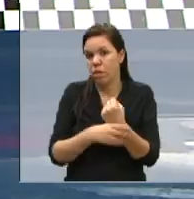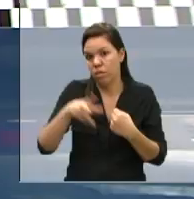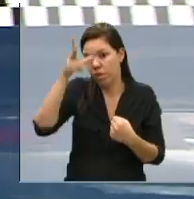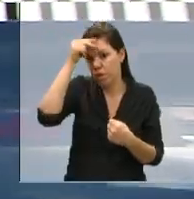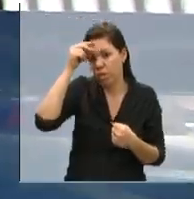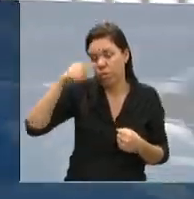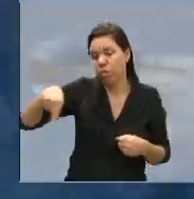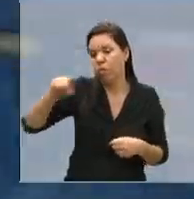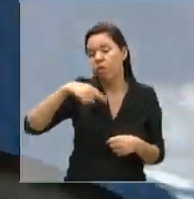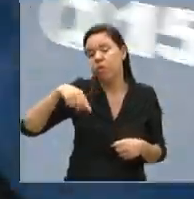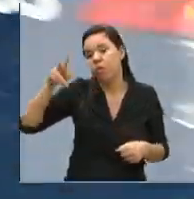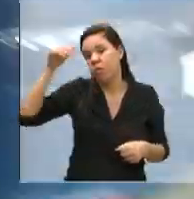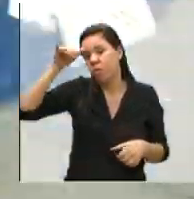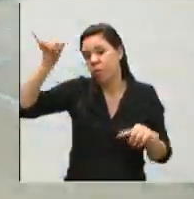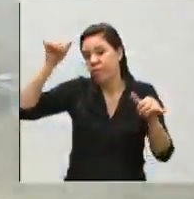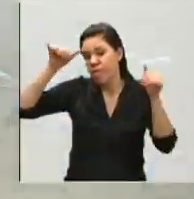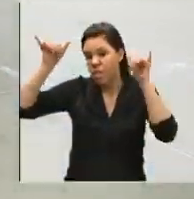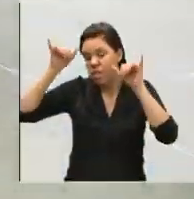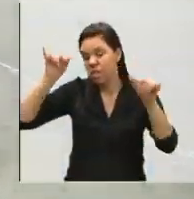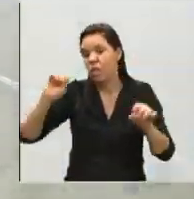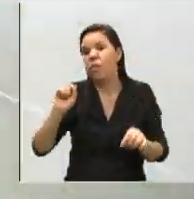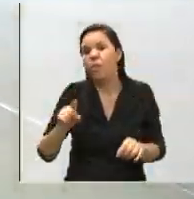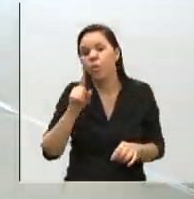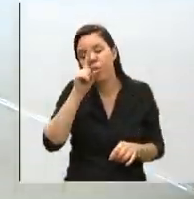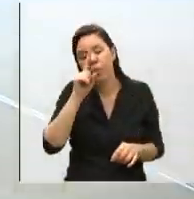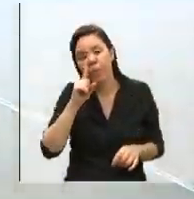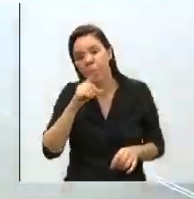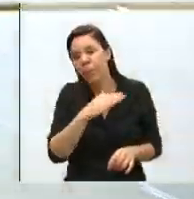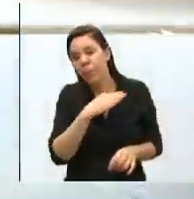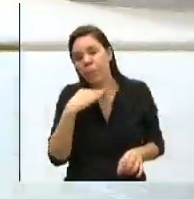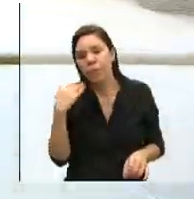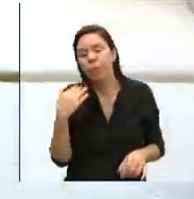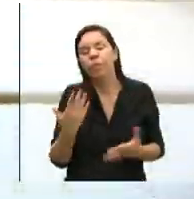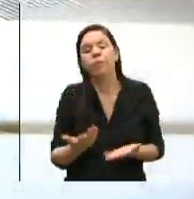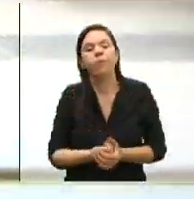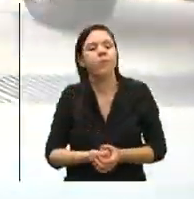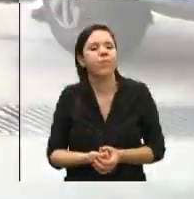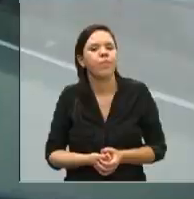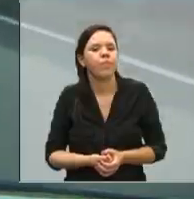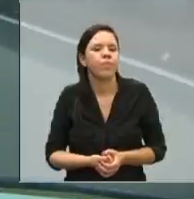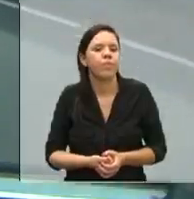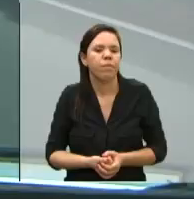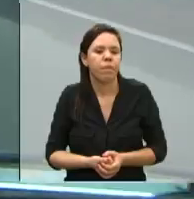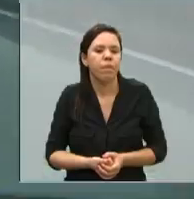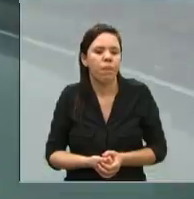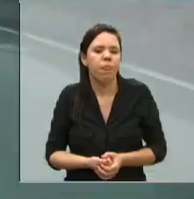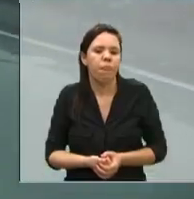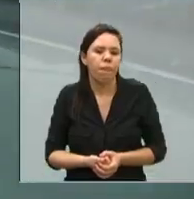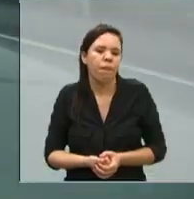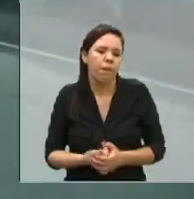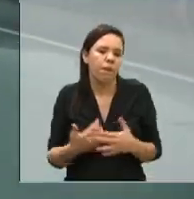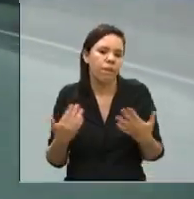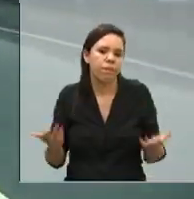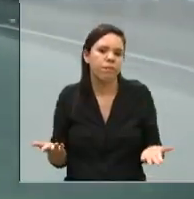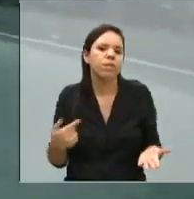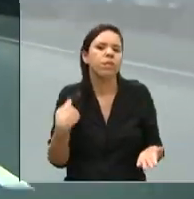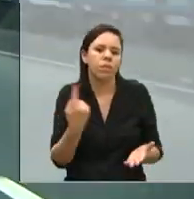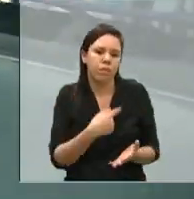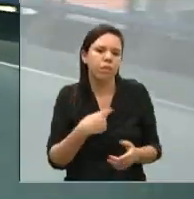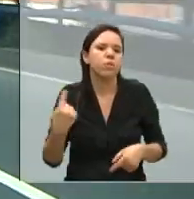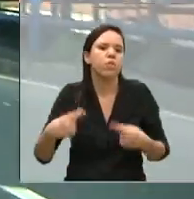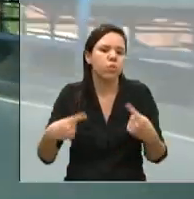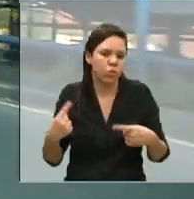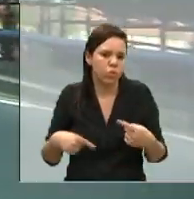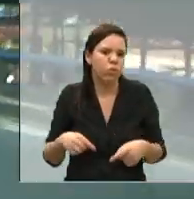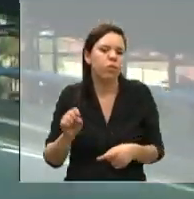prevenção a uma situação de homicídio, uma situação de feminicídio, né? Então, assim, a gente está discutindo